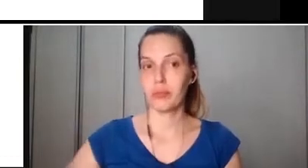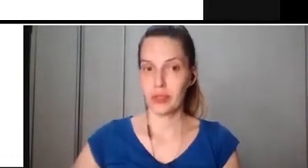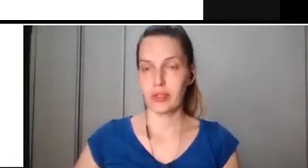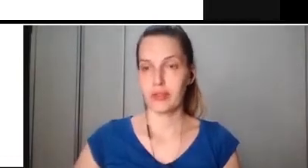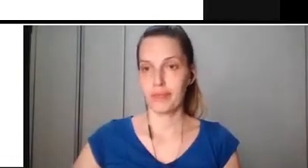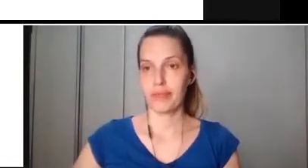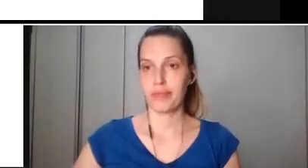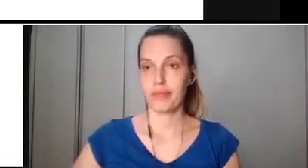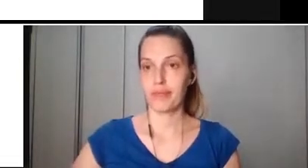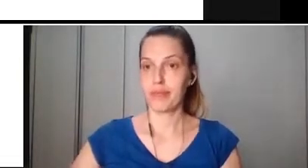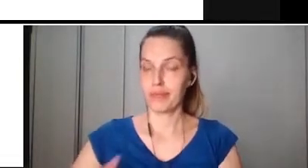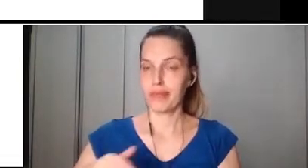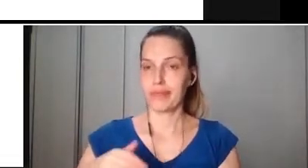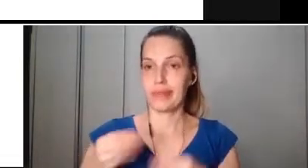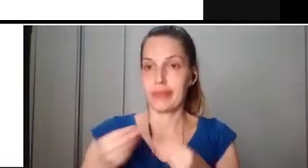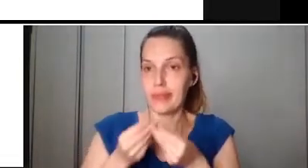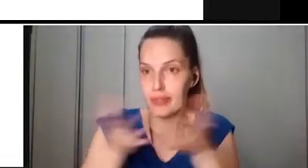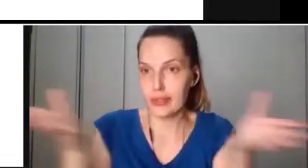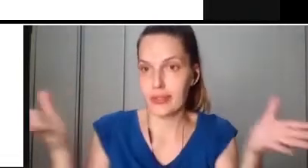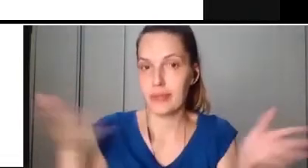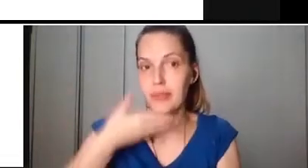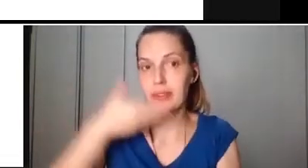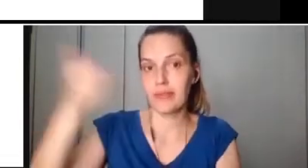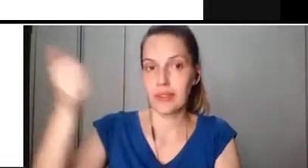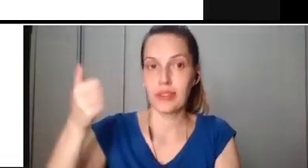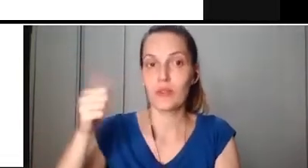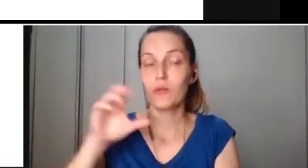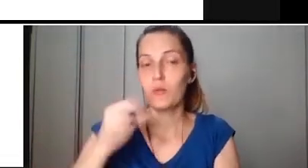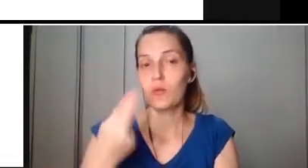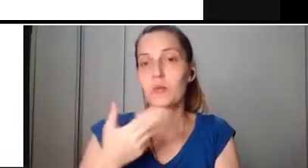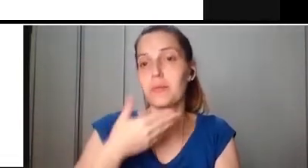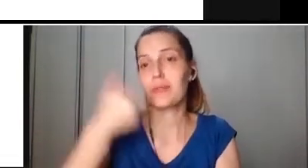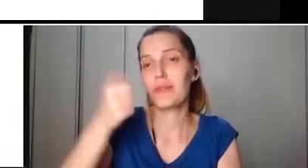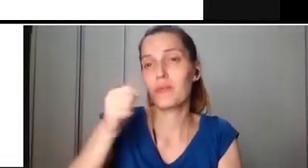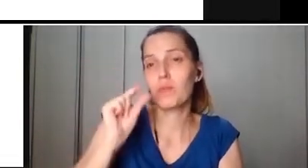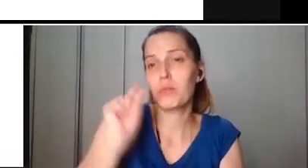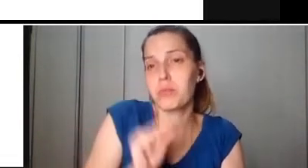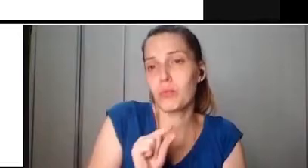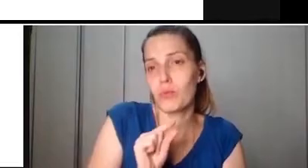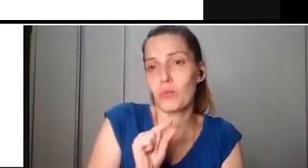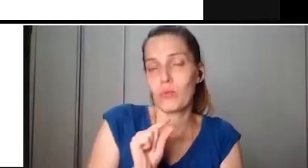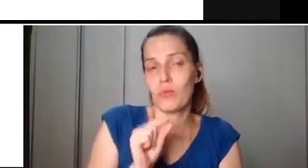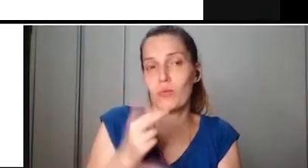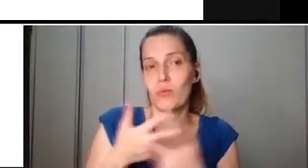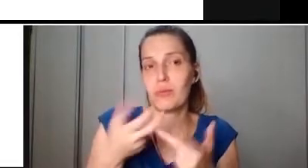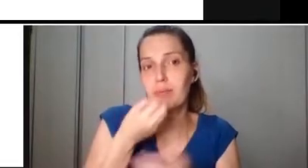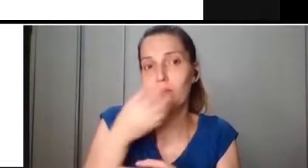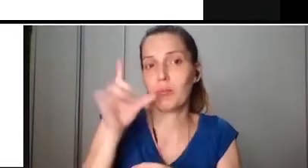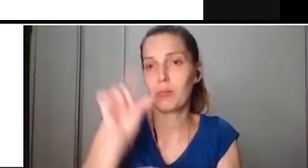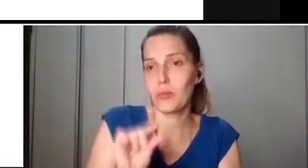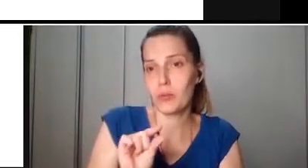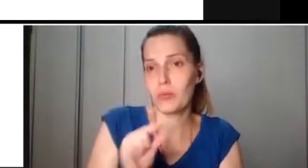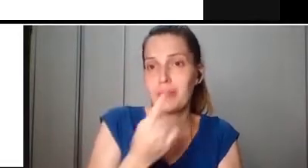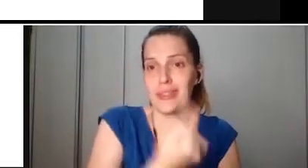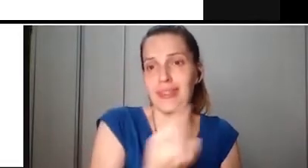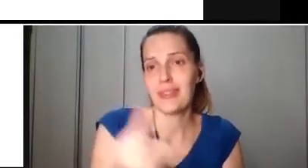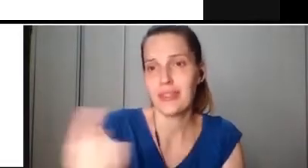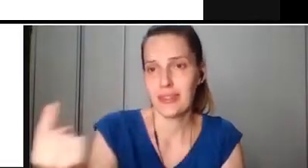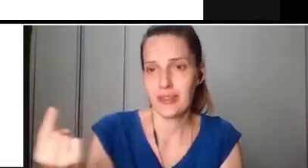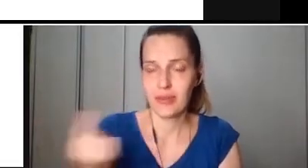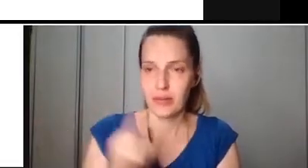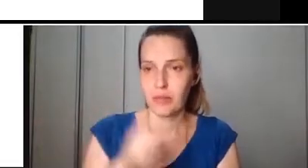benefícios imperceptíveis, muito pequenos ou nulo para cada indivíduo participante.